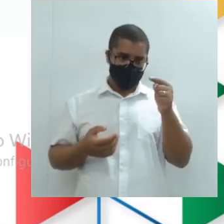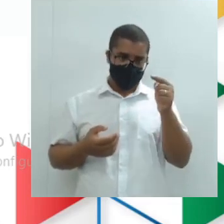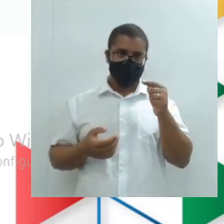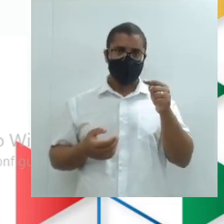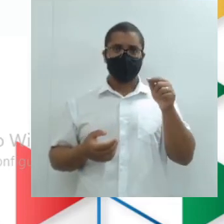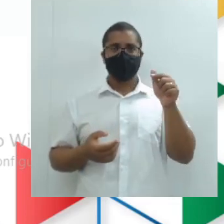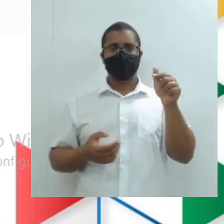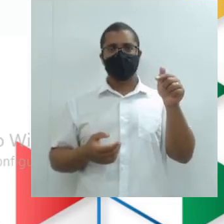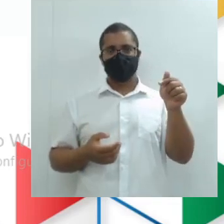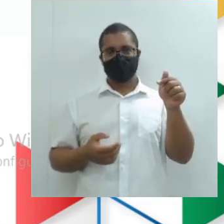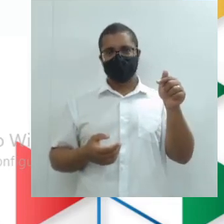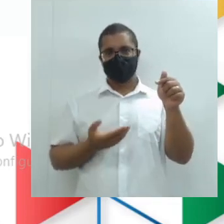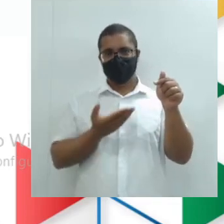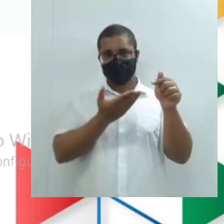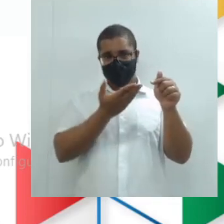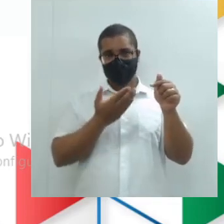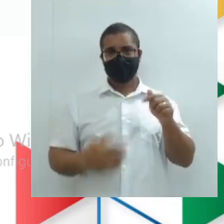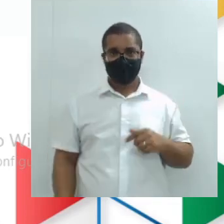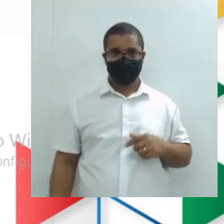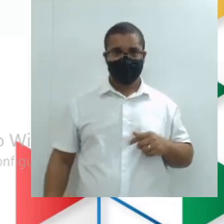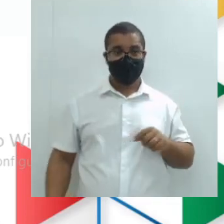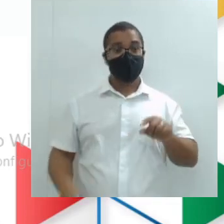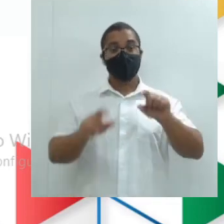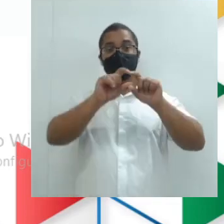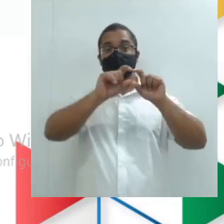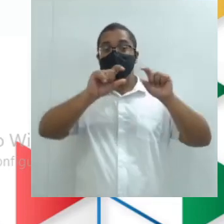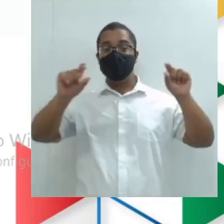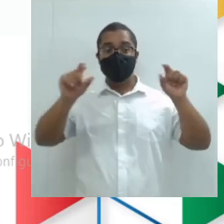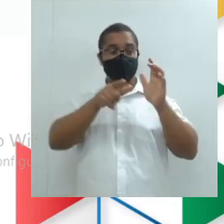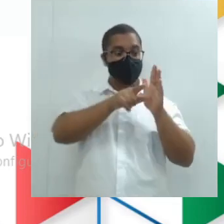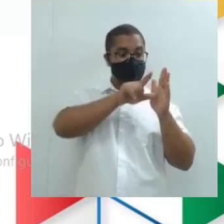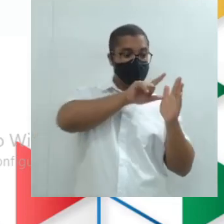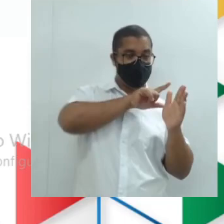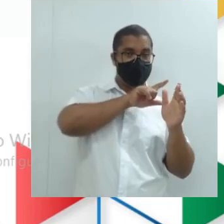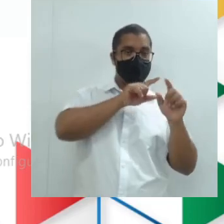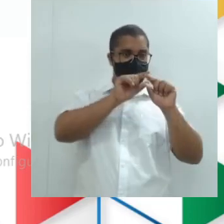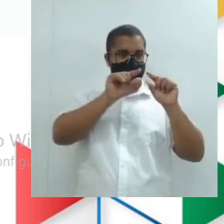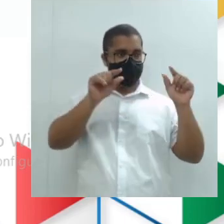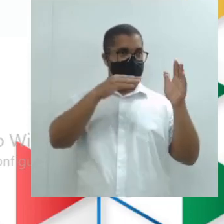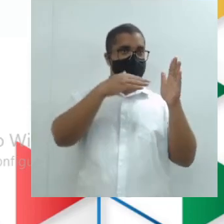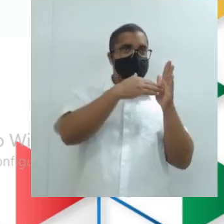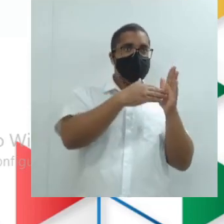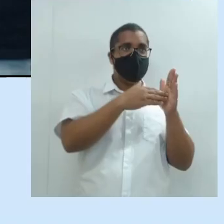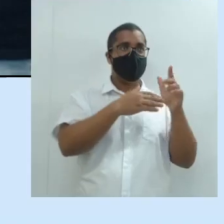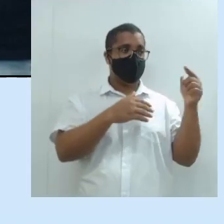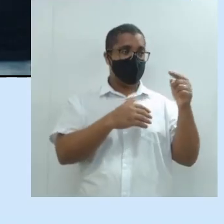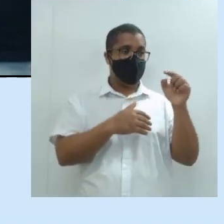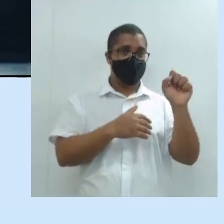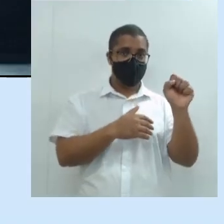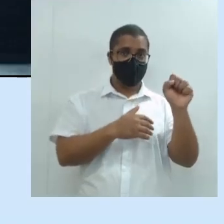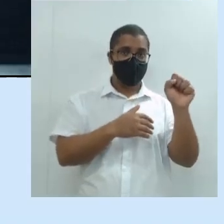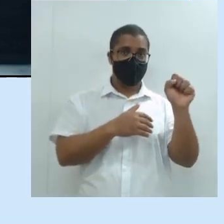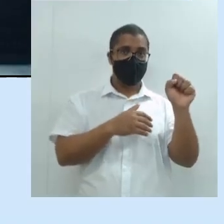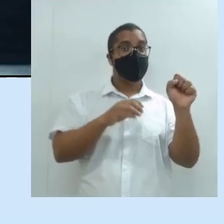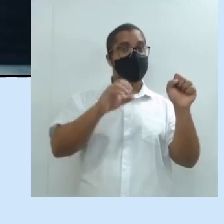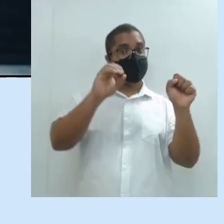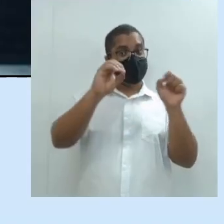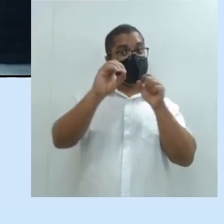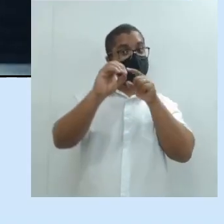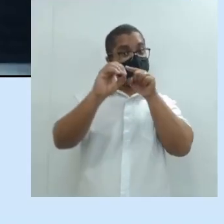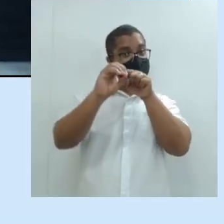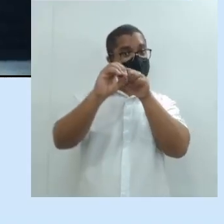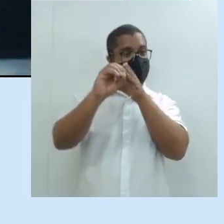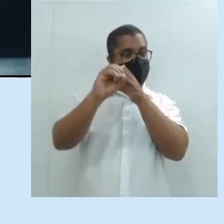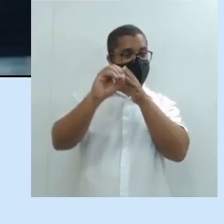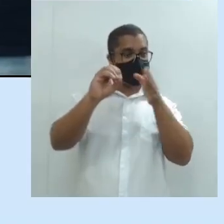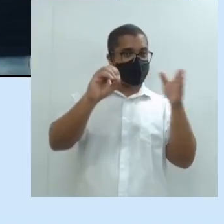Menos 7. Na linha antes dele, na linha partindo de referência do zero, tá